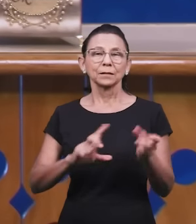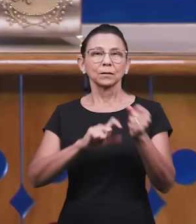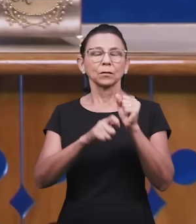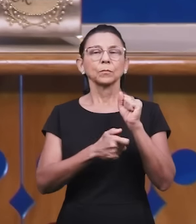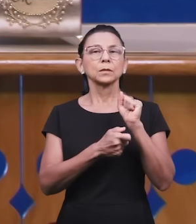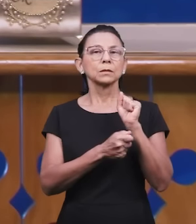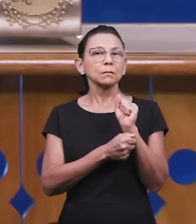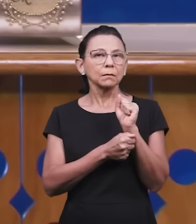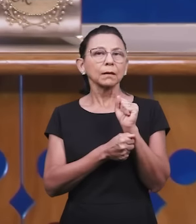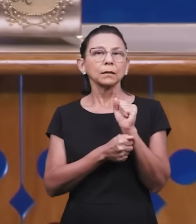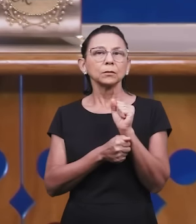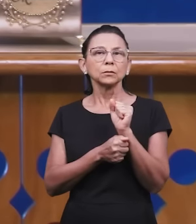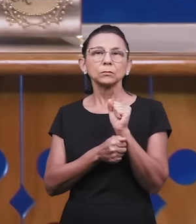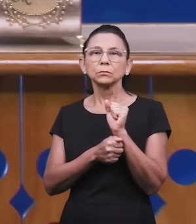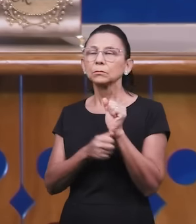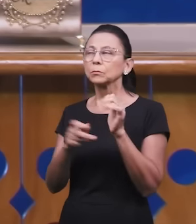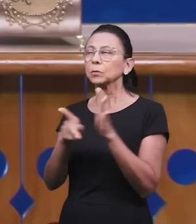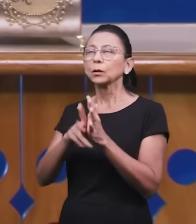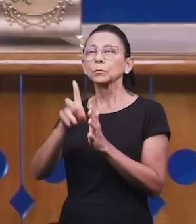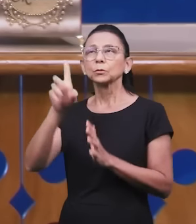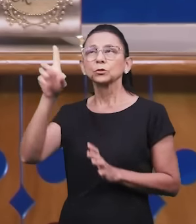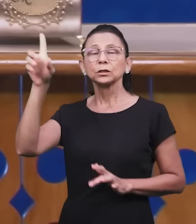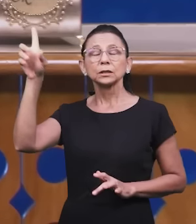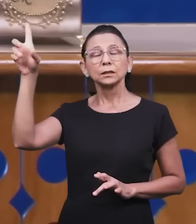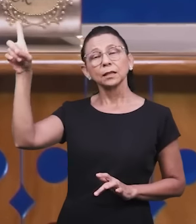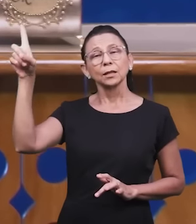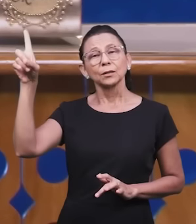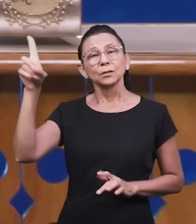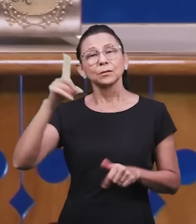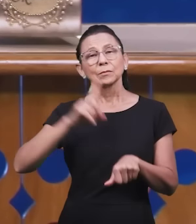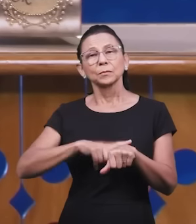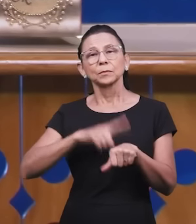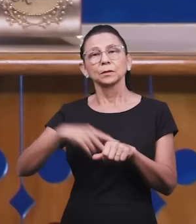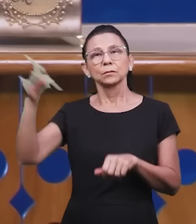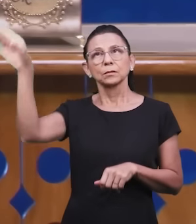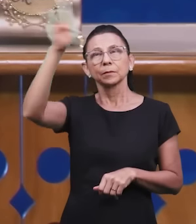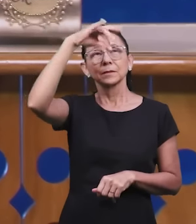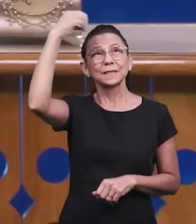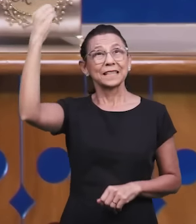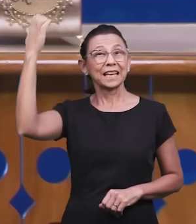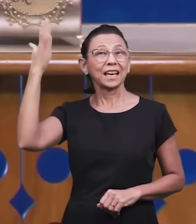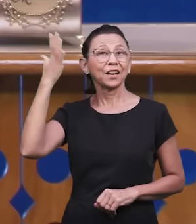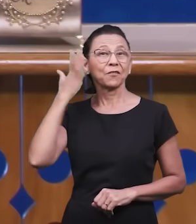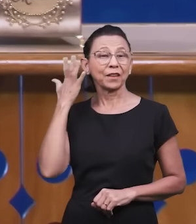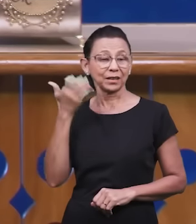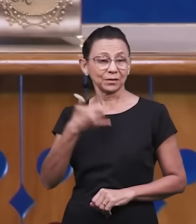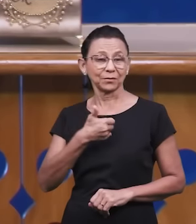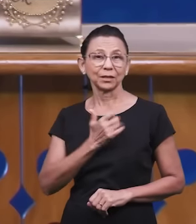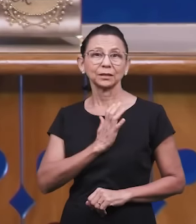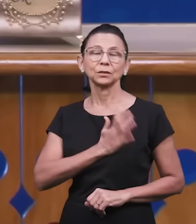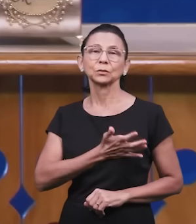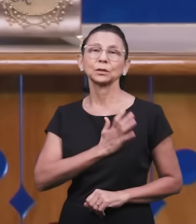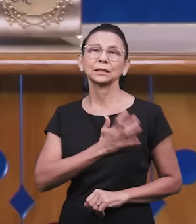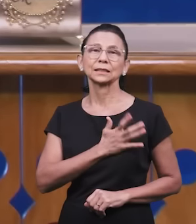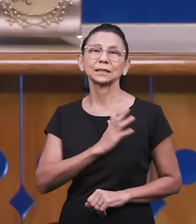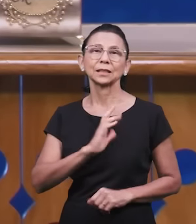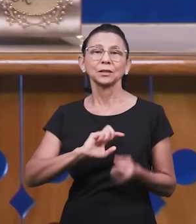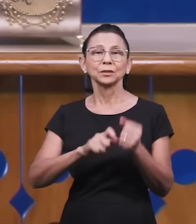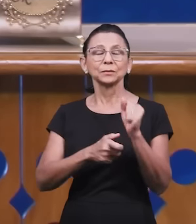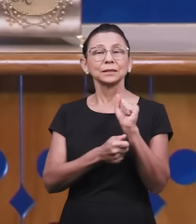um mistério que se revela quando o Espírito Santo opera no coração do homem, e ele revela o mistério da vida. O mistério da